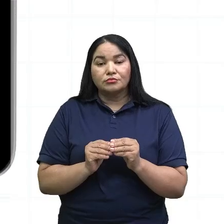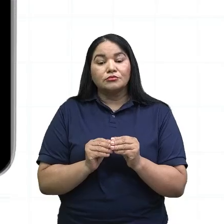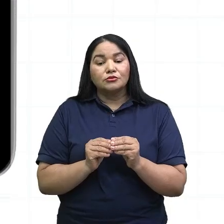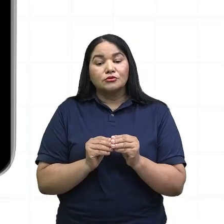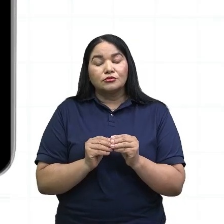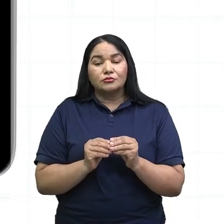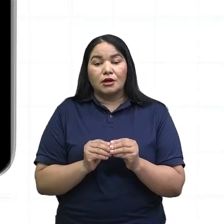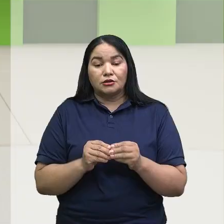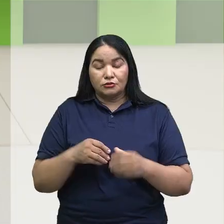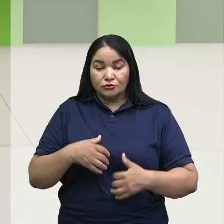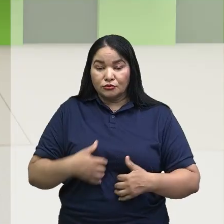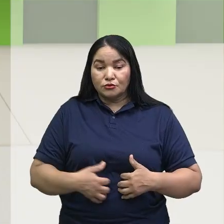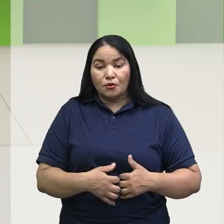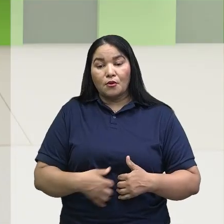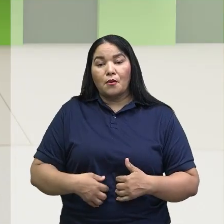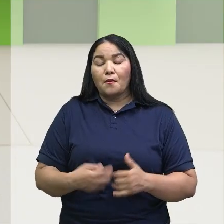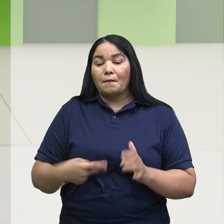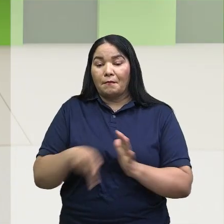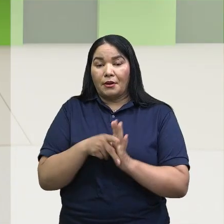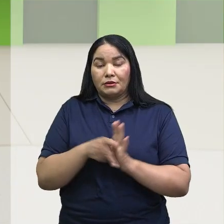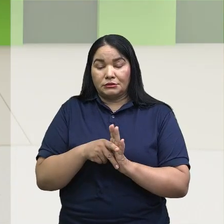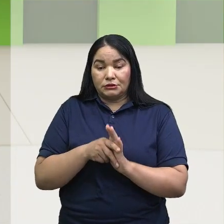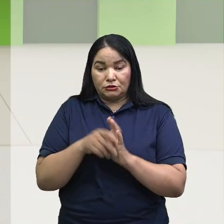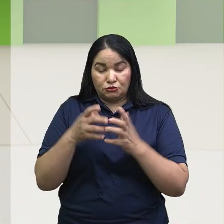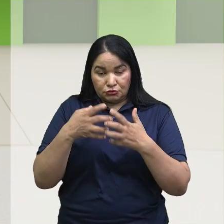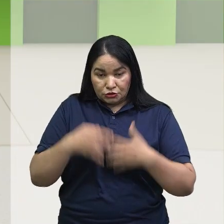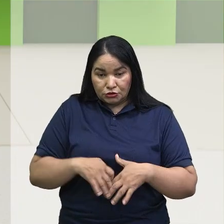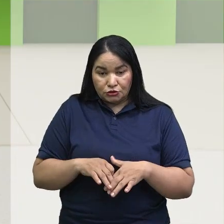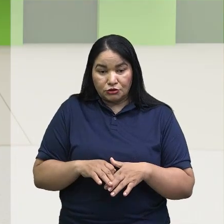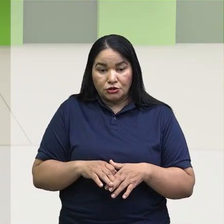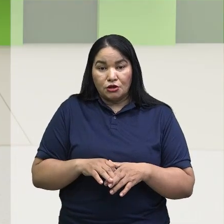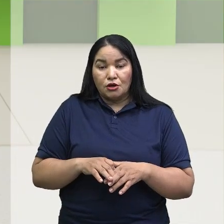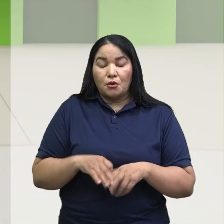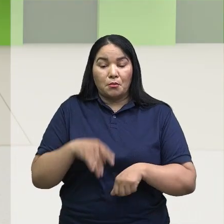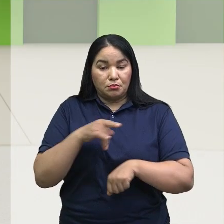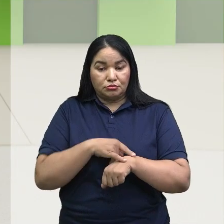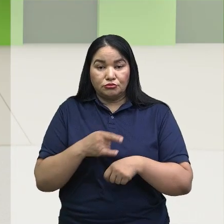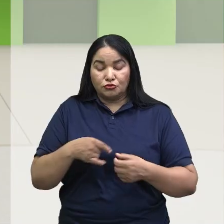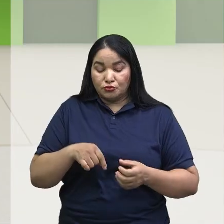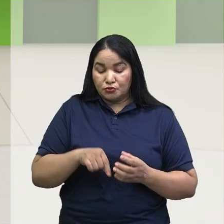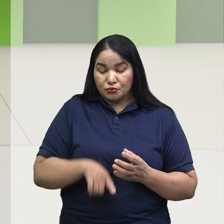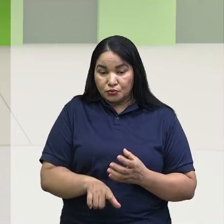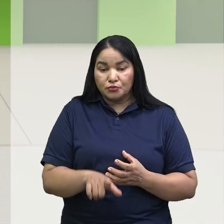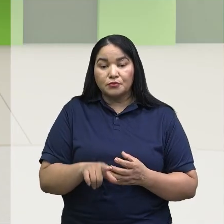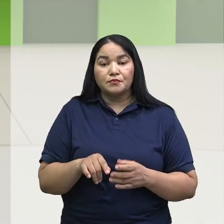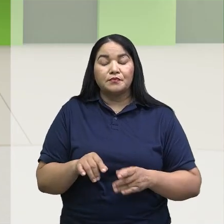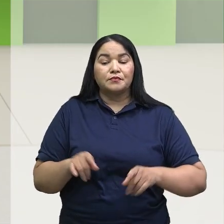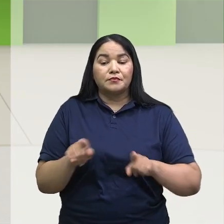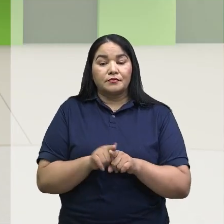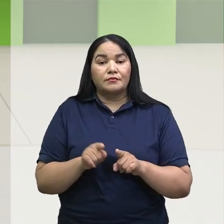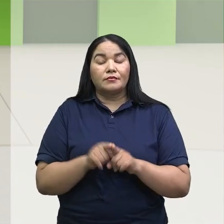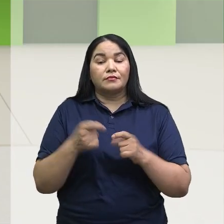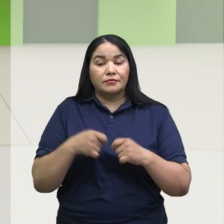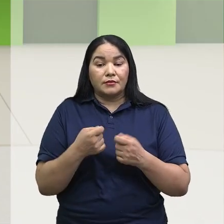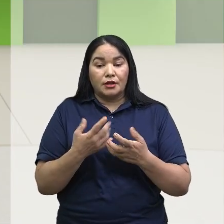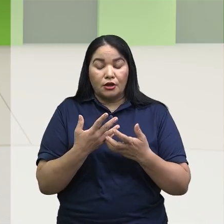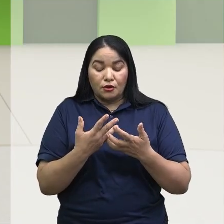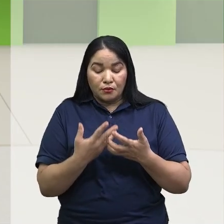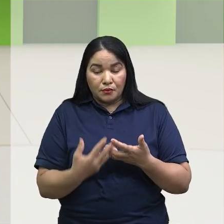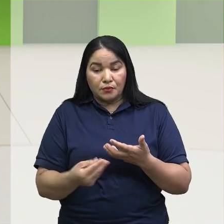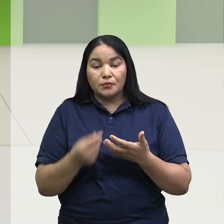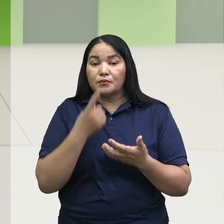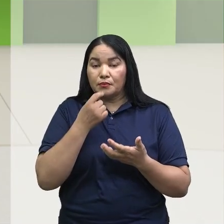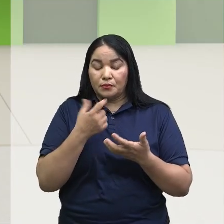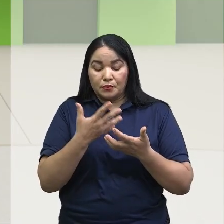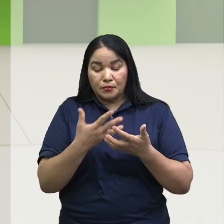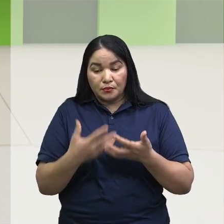que fazem parte do sistema urinário, né? Então, qual a importância do sistema urinário? Filtrar o sangue e tudo aquilo que